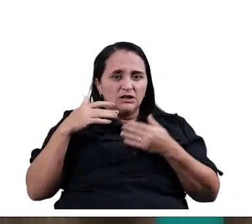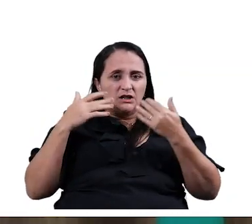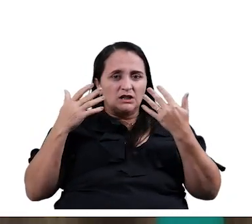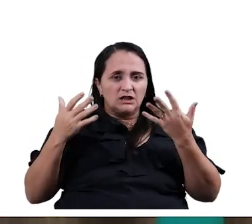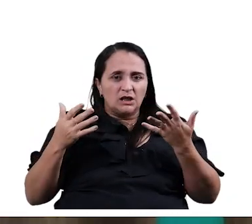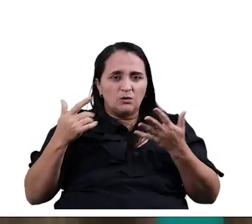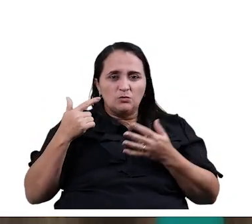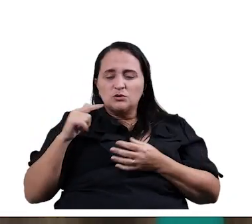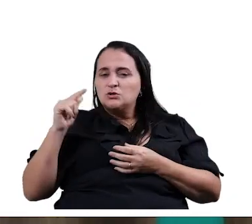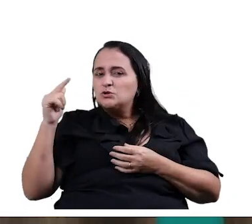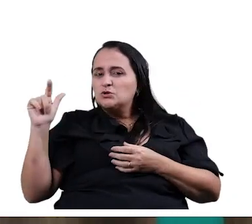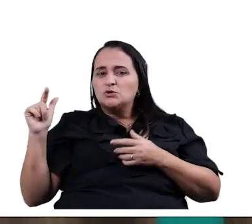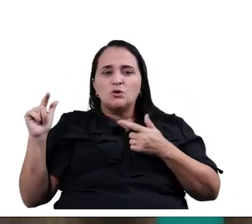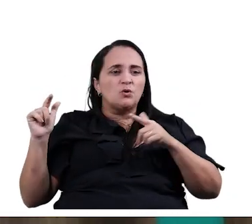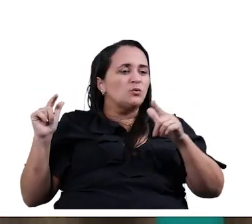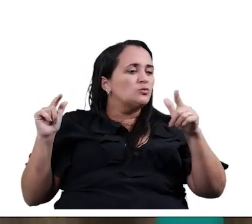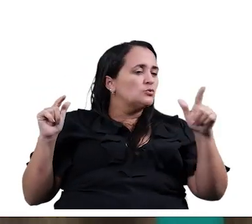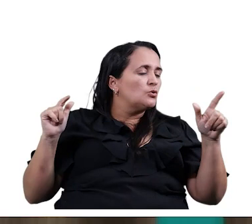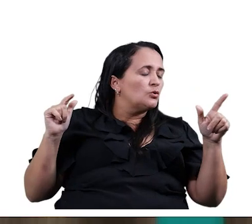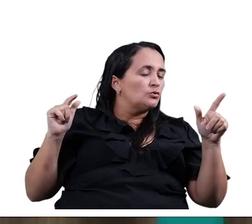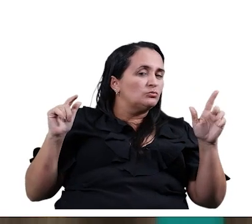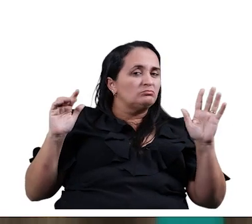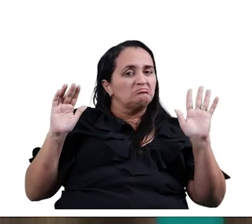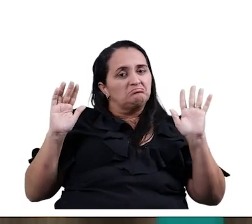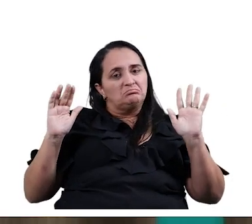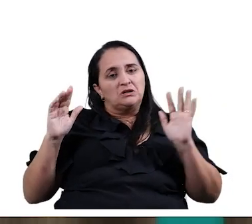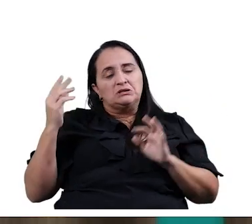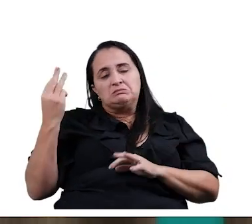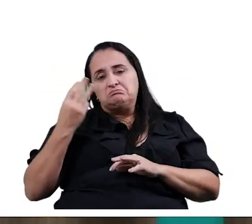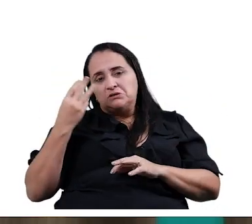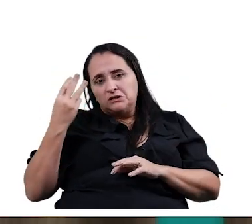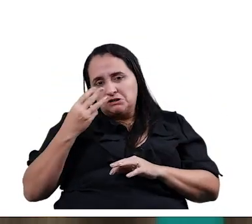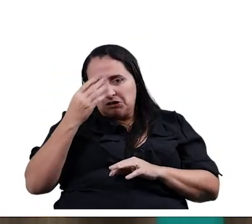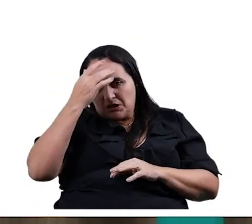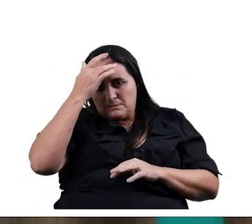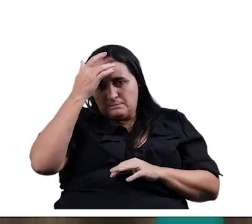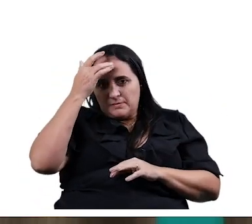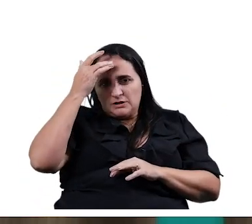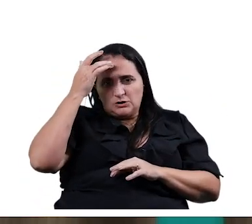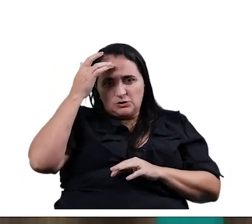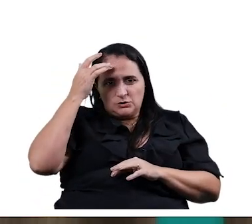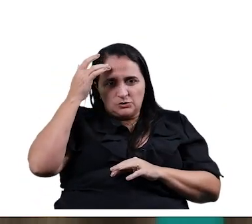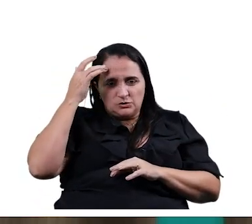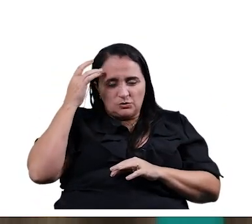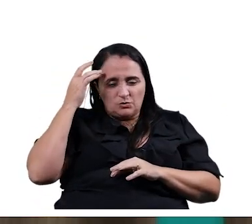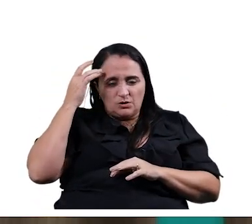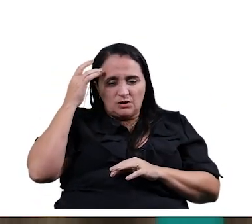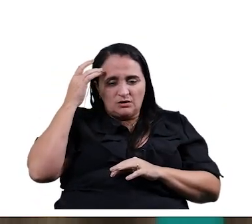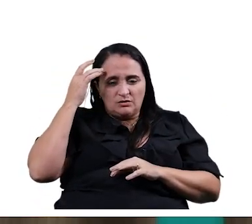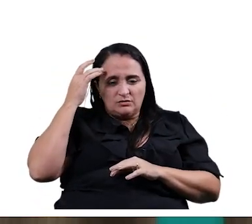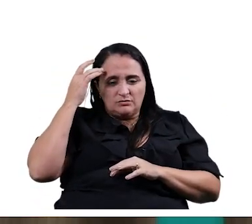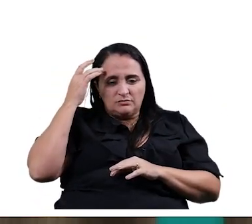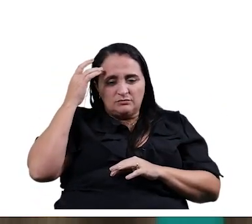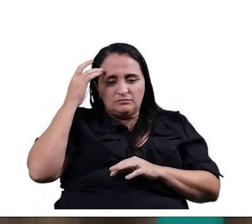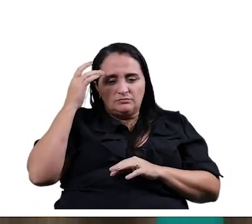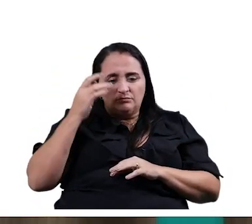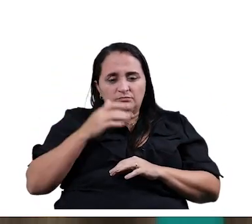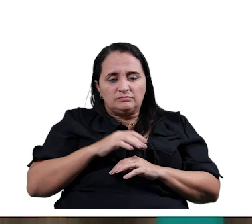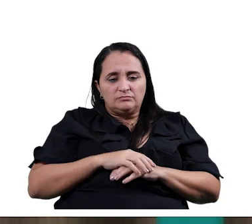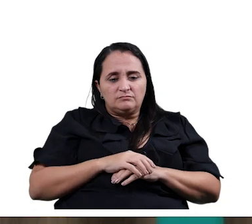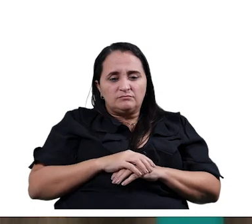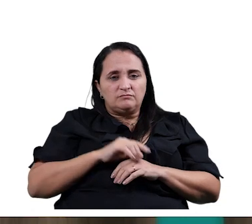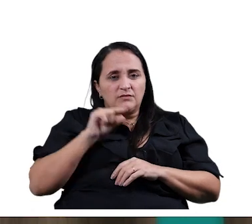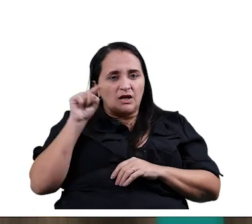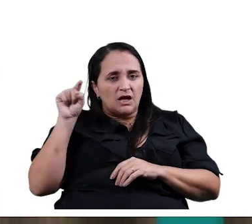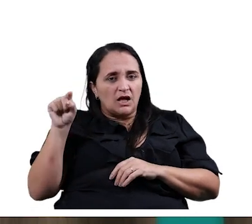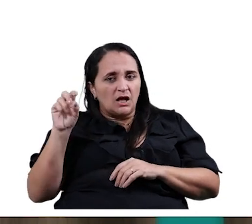os outros. Então, vai ser terceira pessoa, que vai ser ele